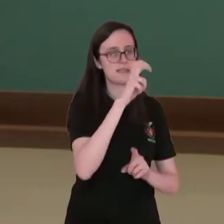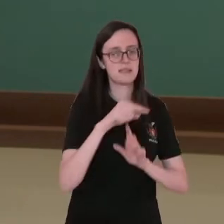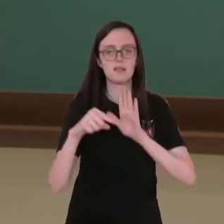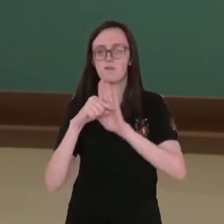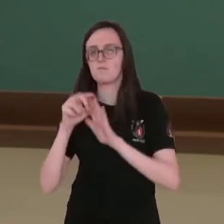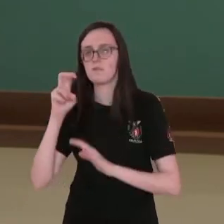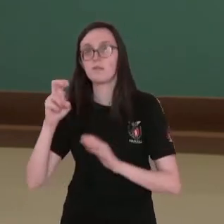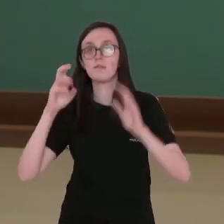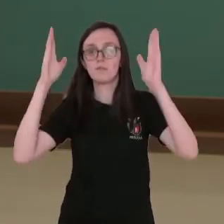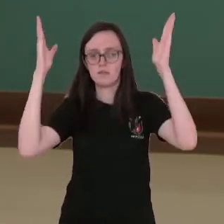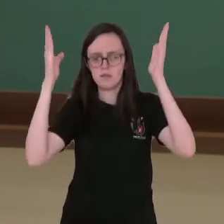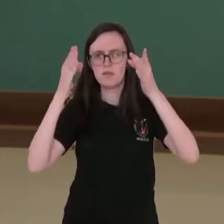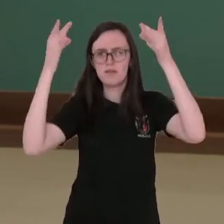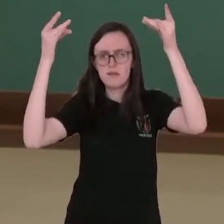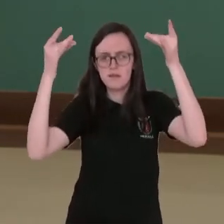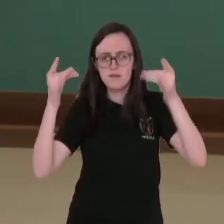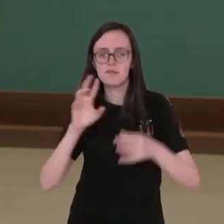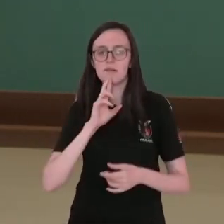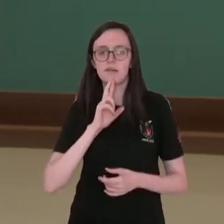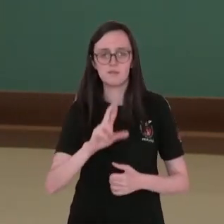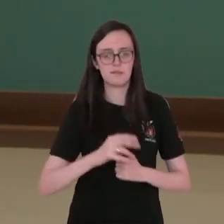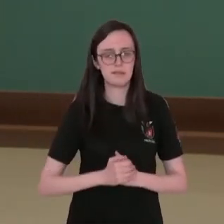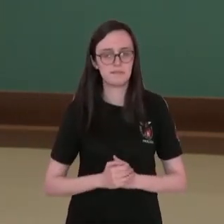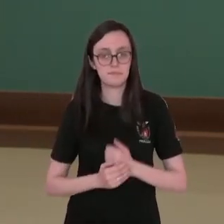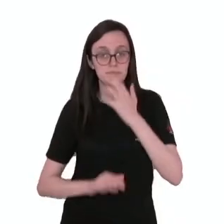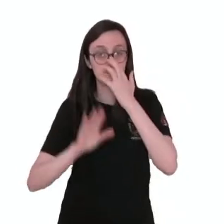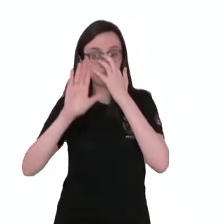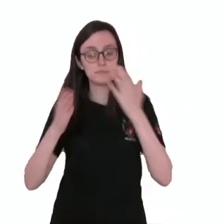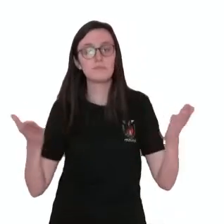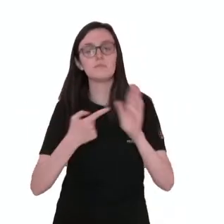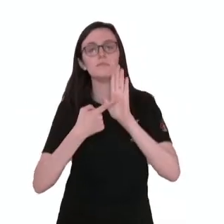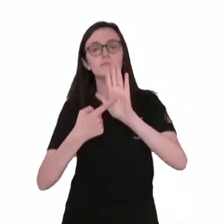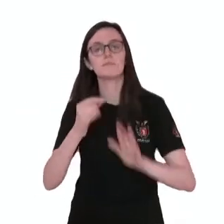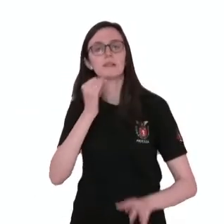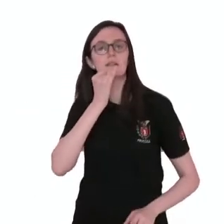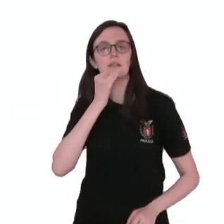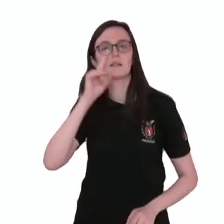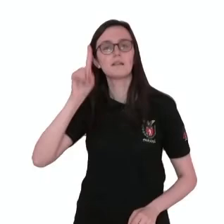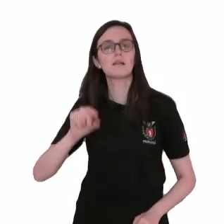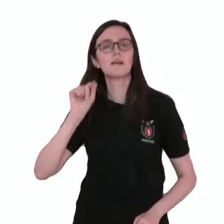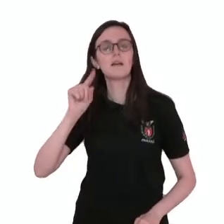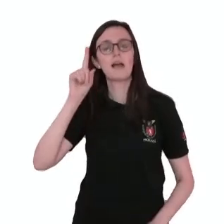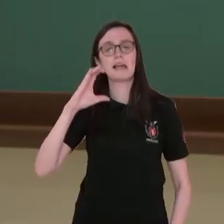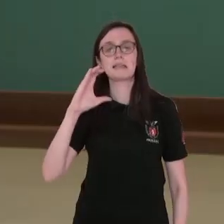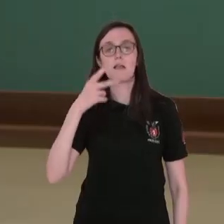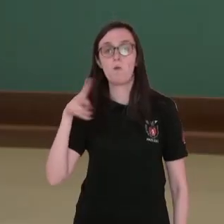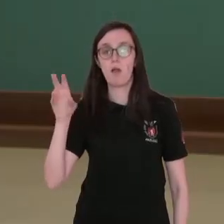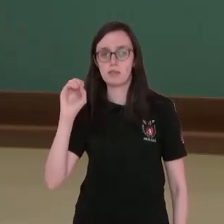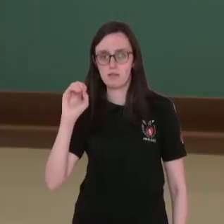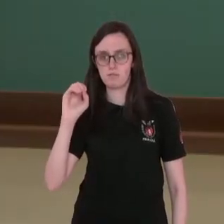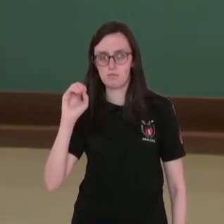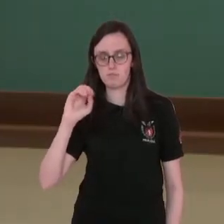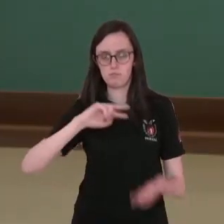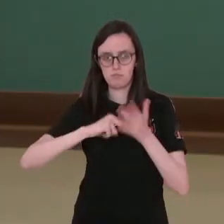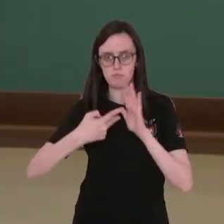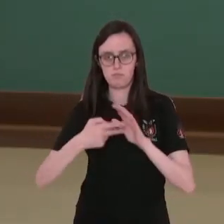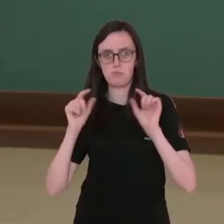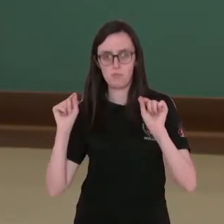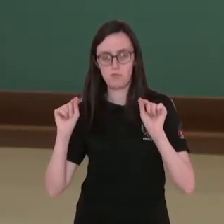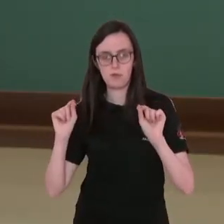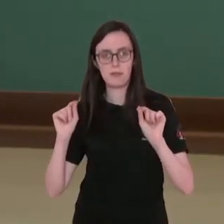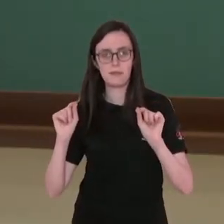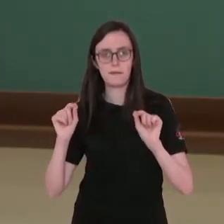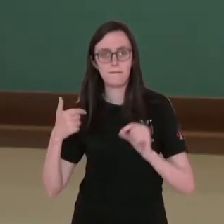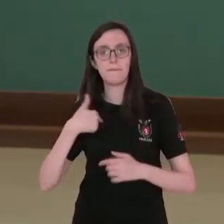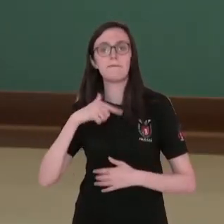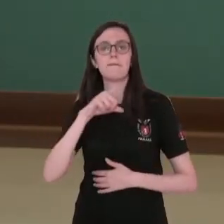toda detalhada, a resolução. E agora um exemplo com o C igual a zero, ou seja, eu tenho